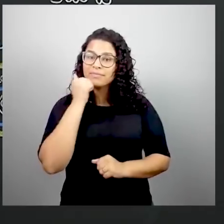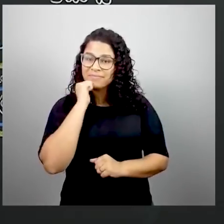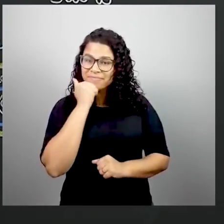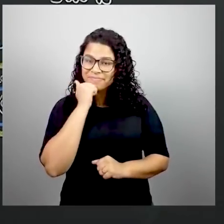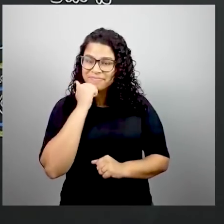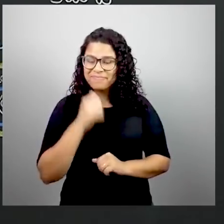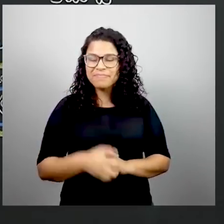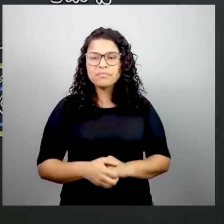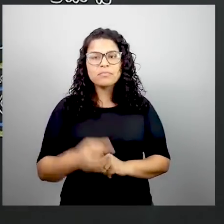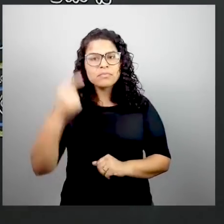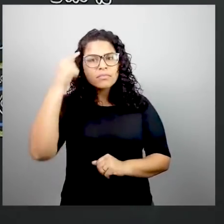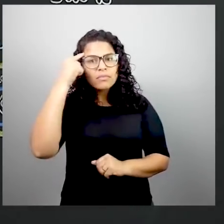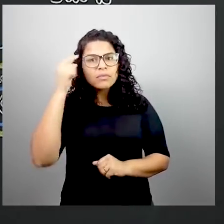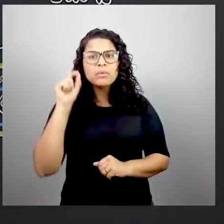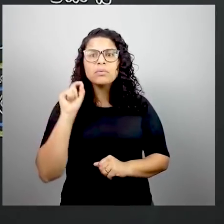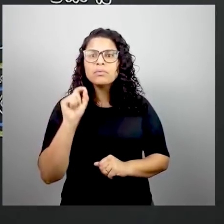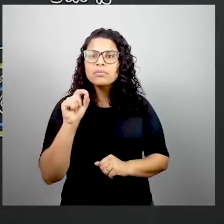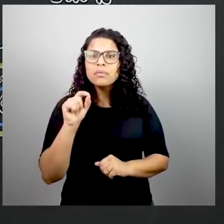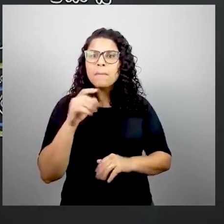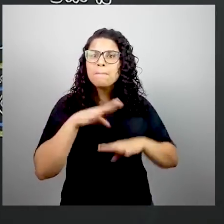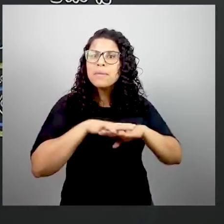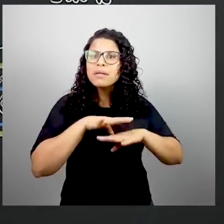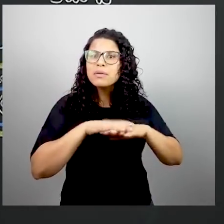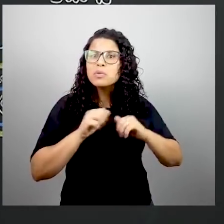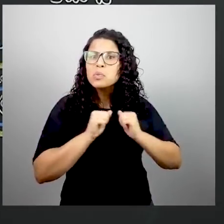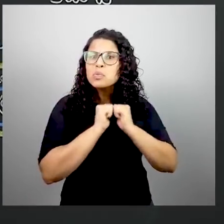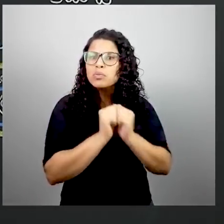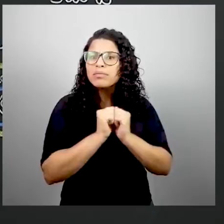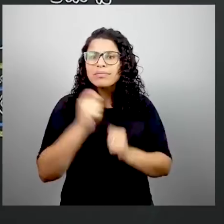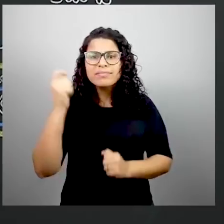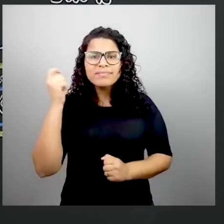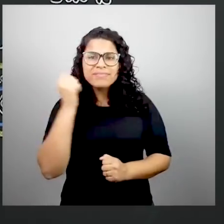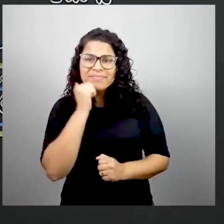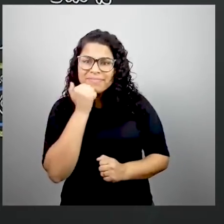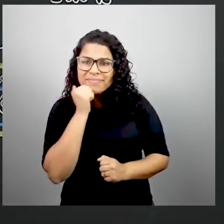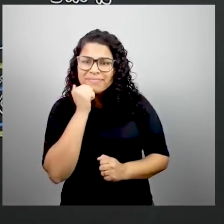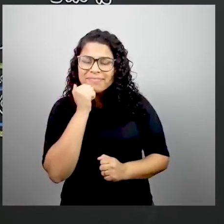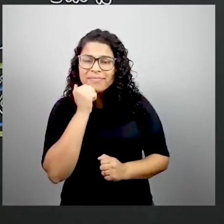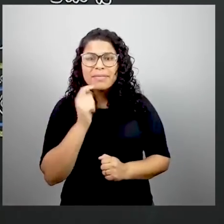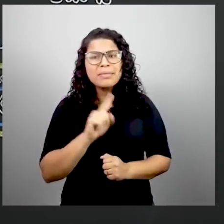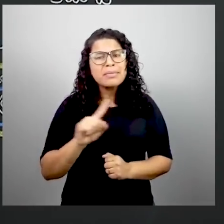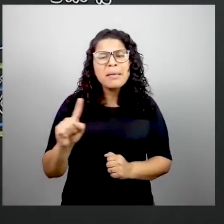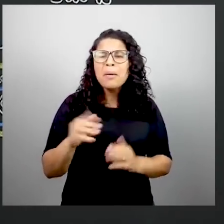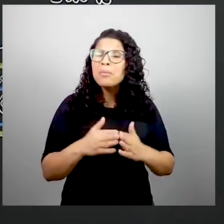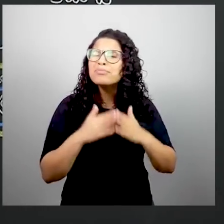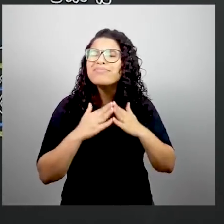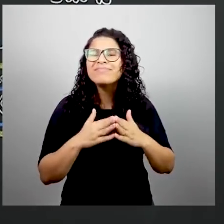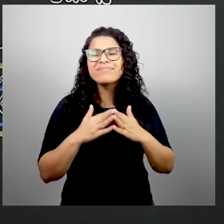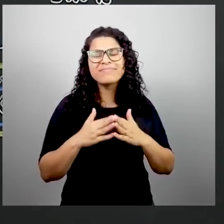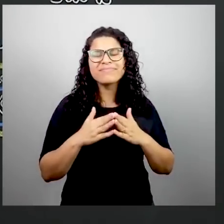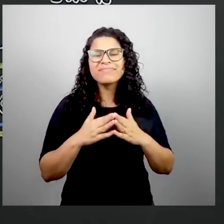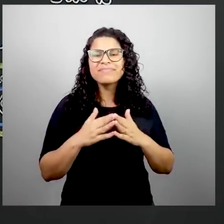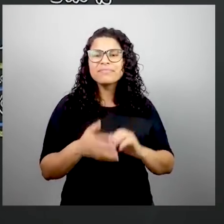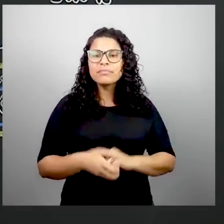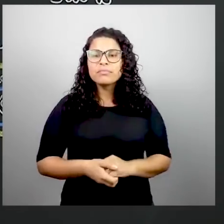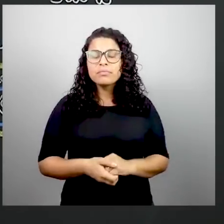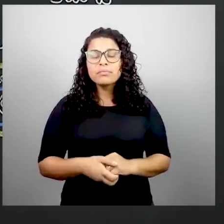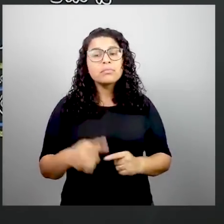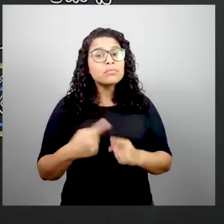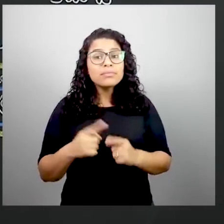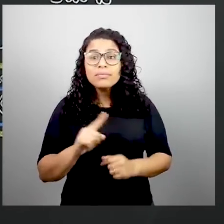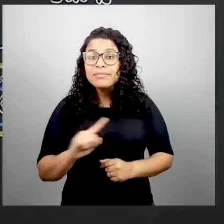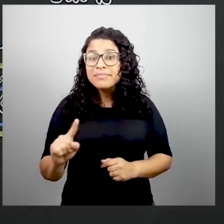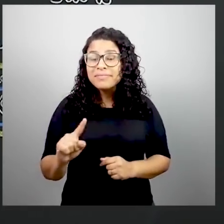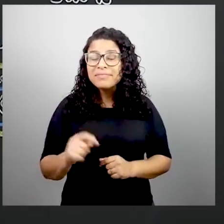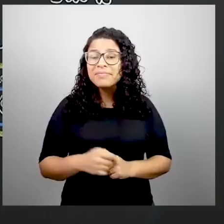ciências. E aí você fala, não, matemática em ciências, não, por favor, por que não? Eu quero trazer com